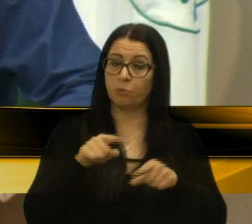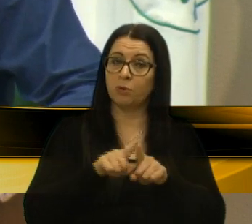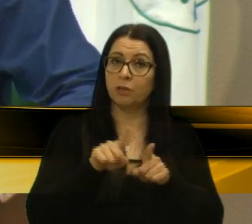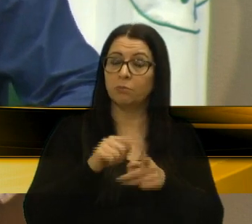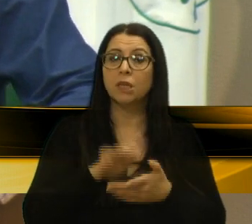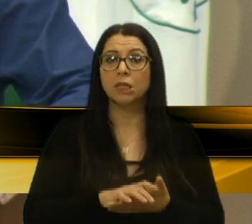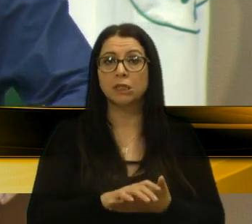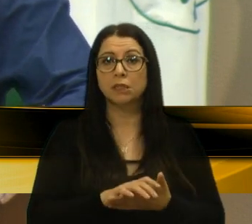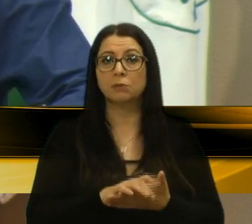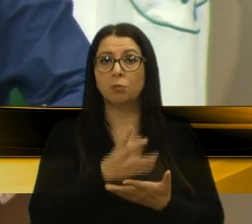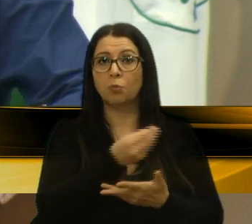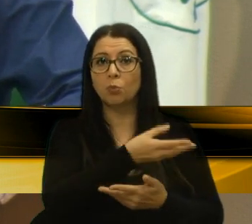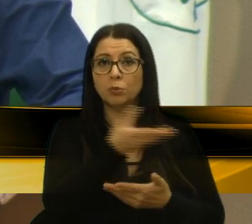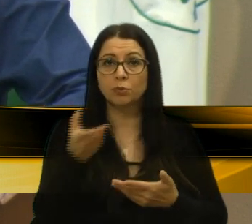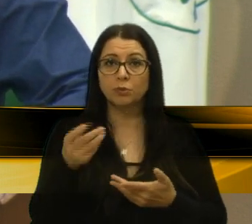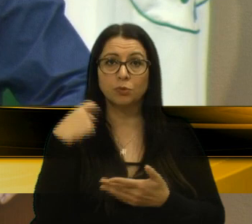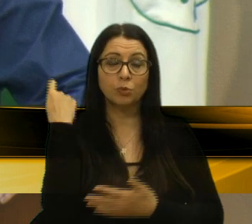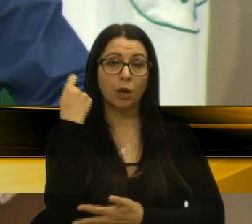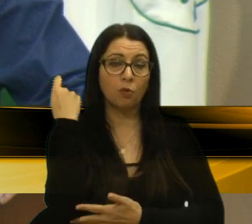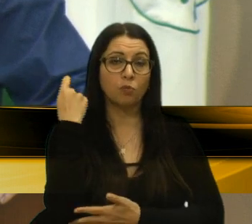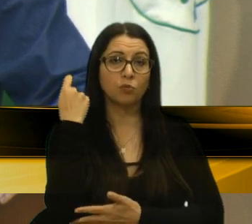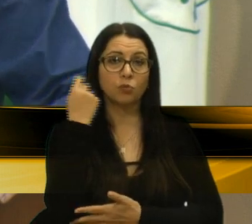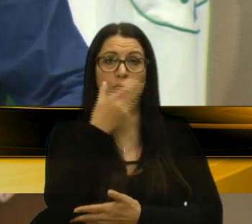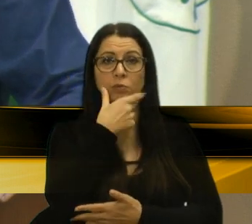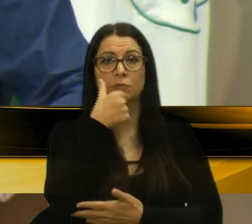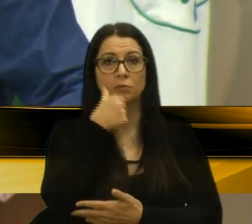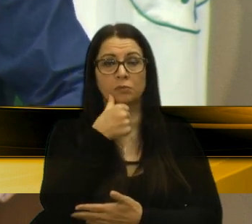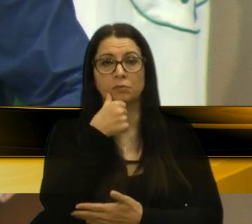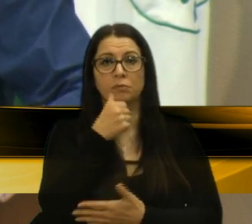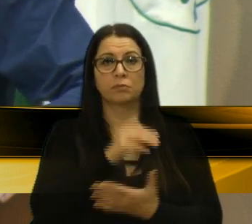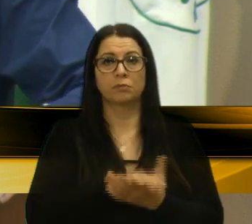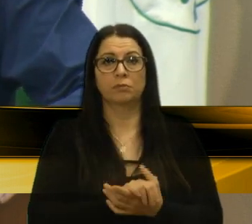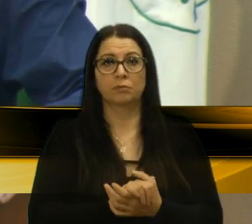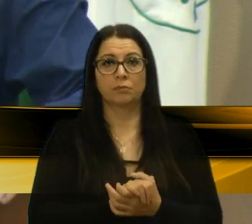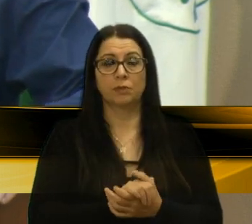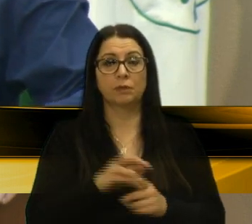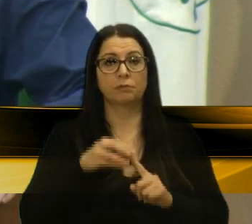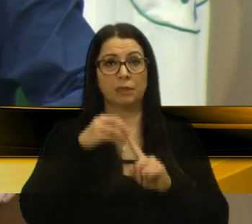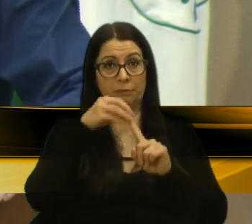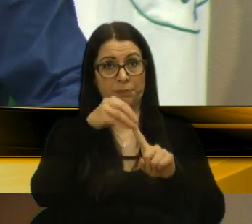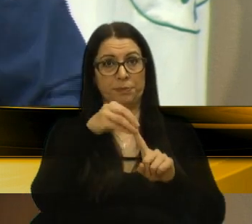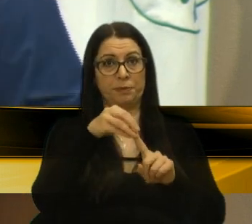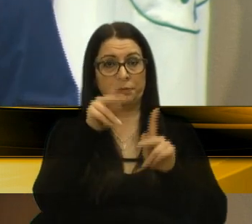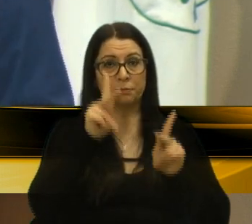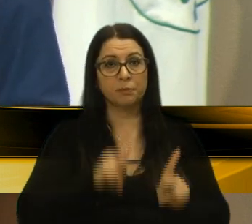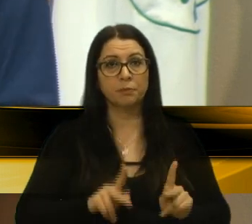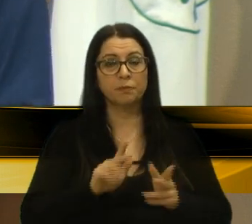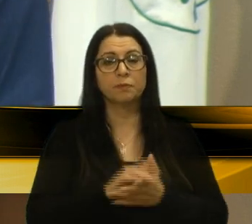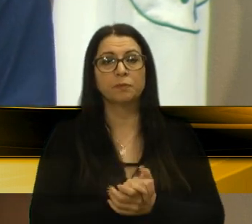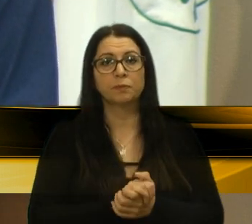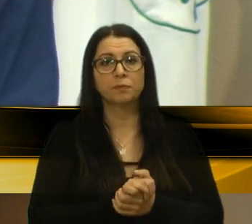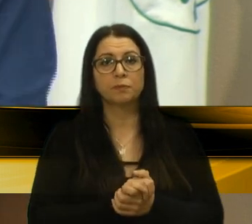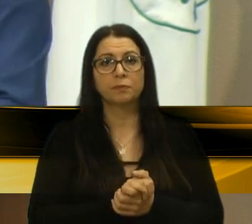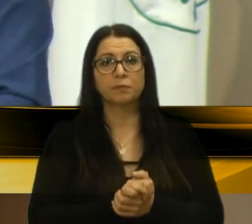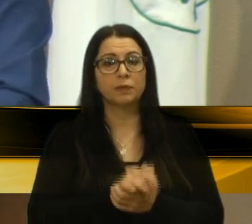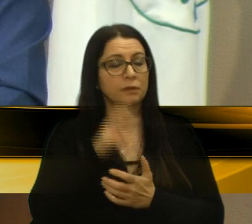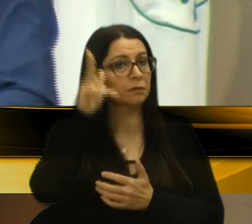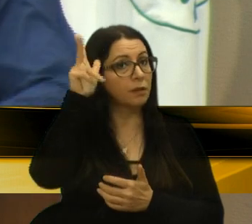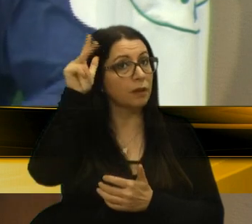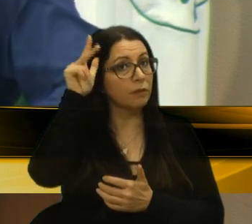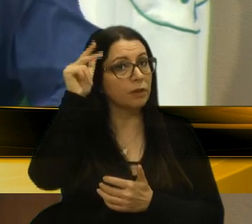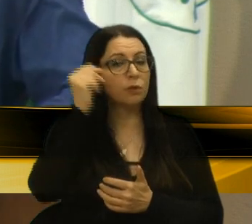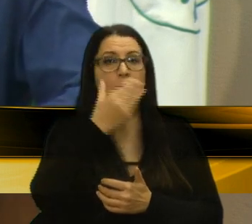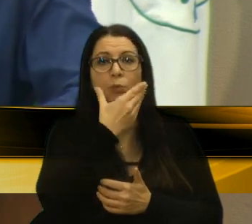por grande parte dos gaúchos e das gaúchas, principalmente o pessoal do cavalo,